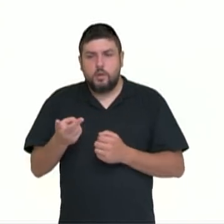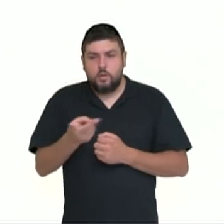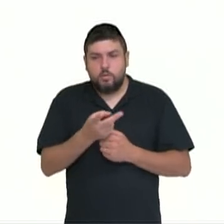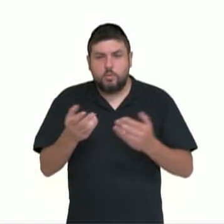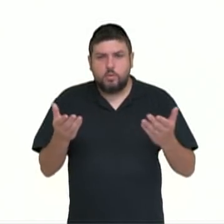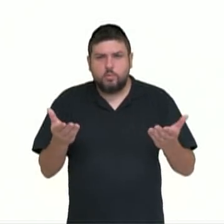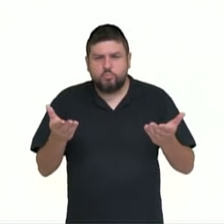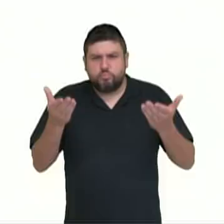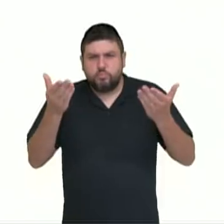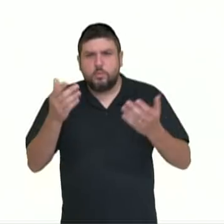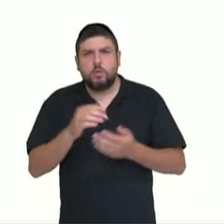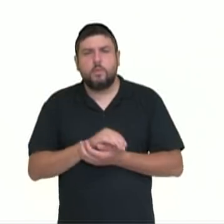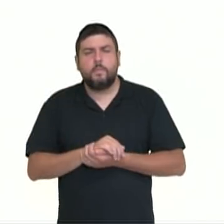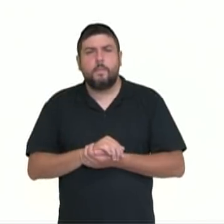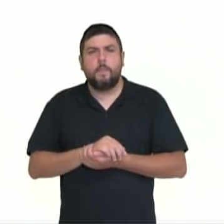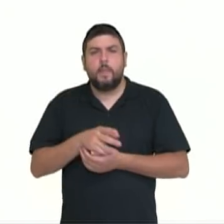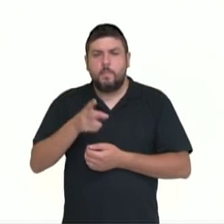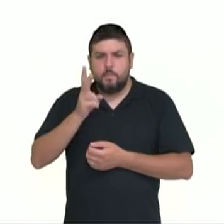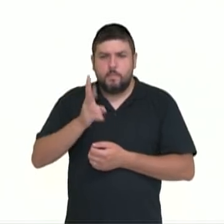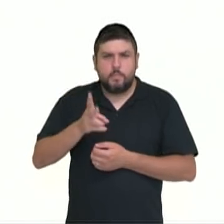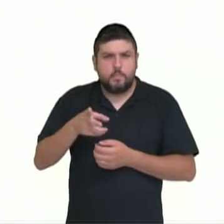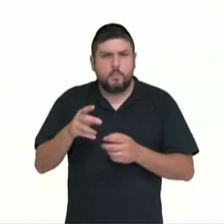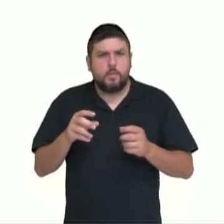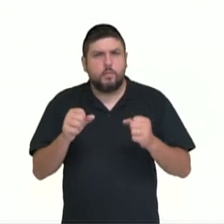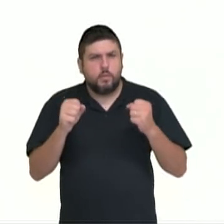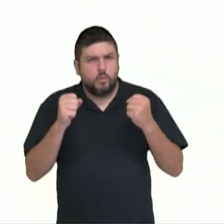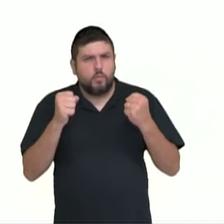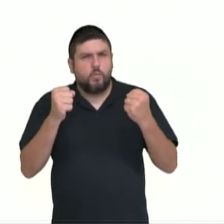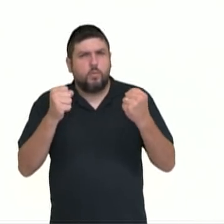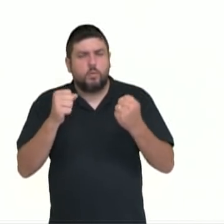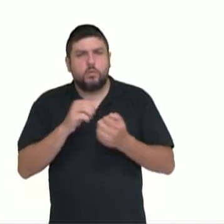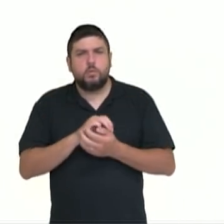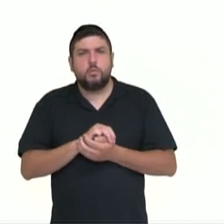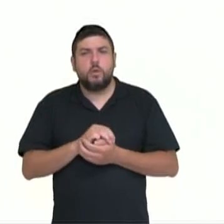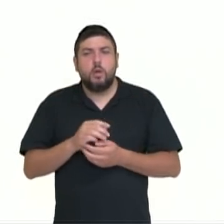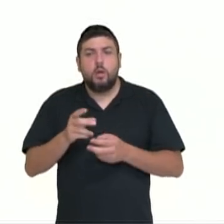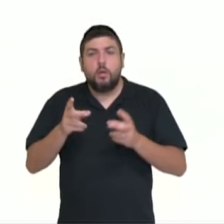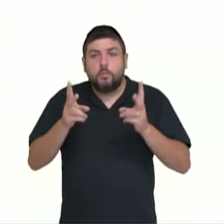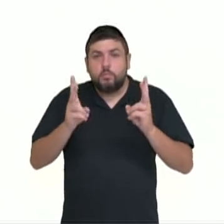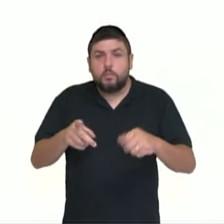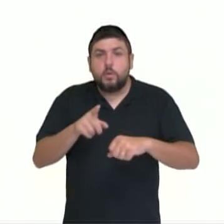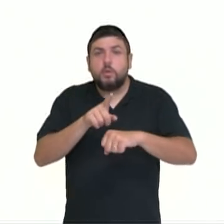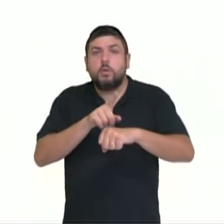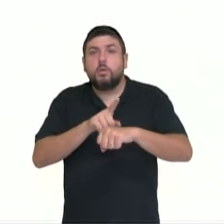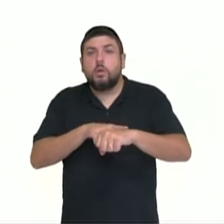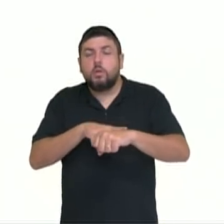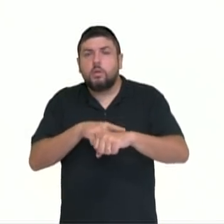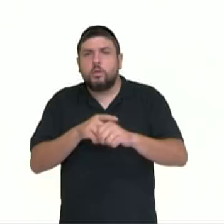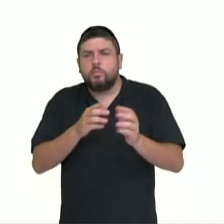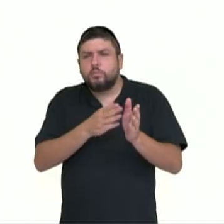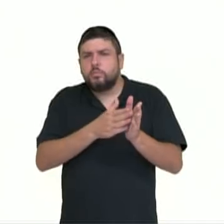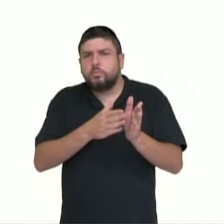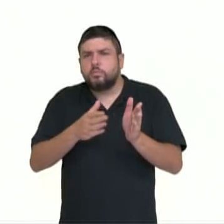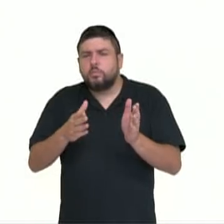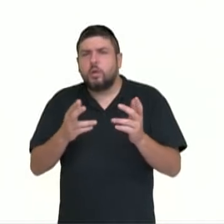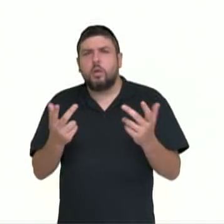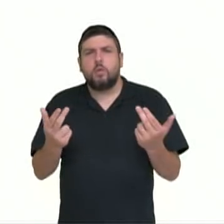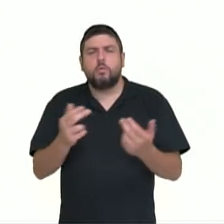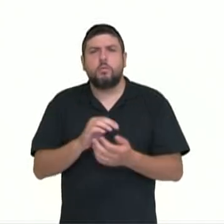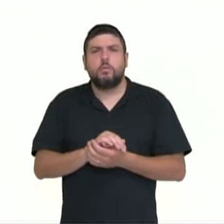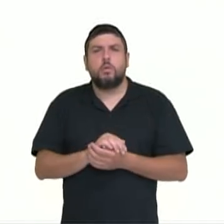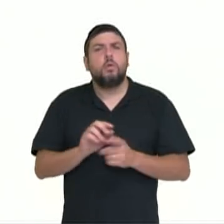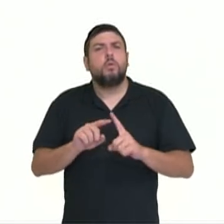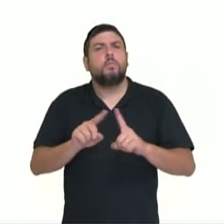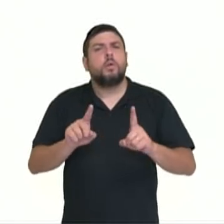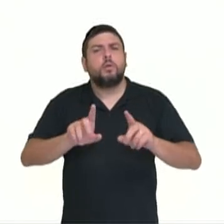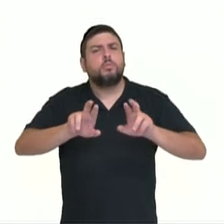a mesma intensidade e a mesma duração. Então, o que os